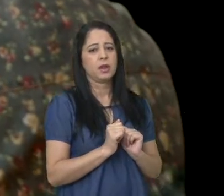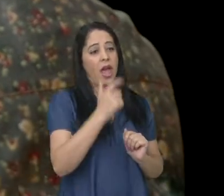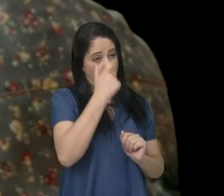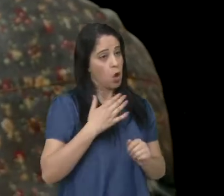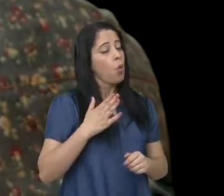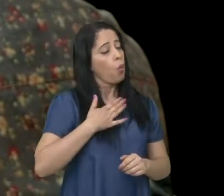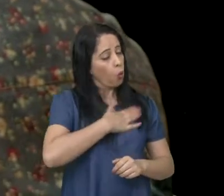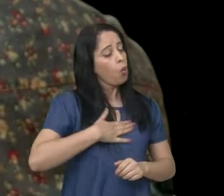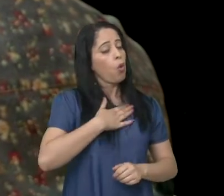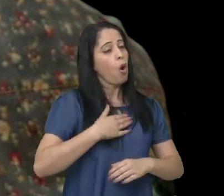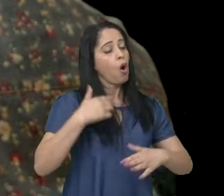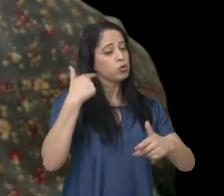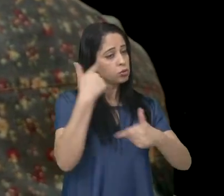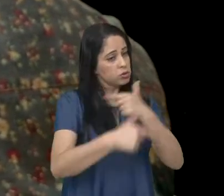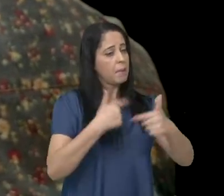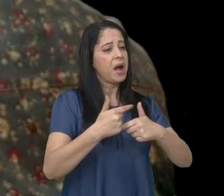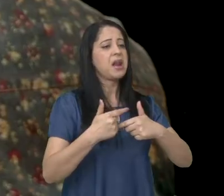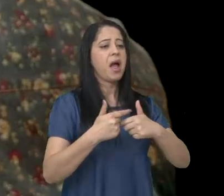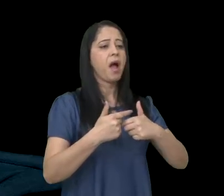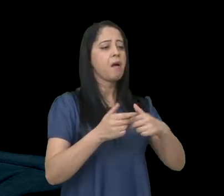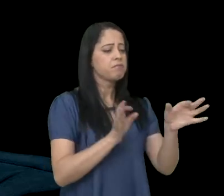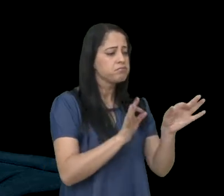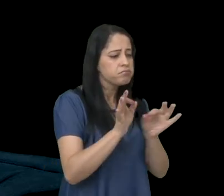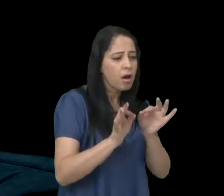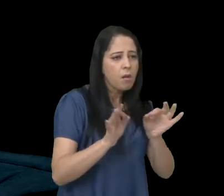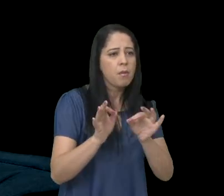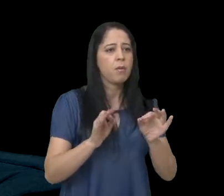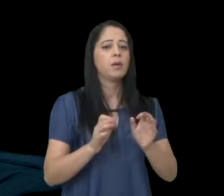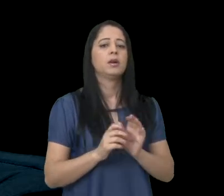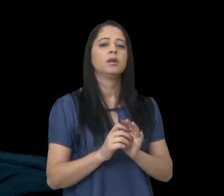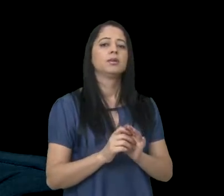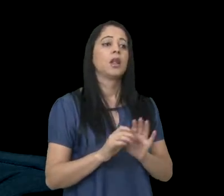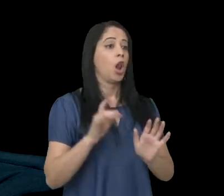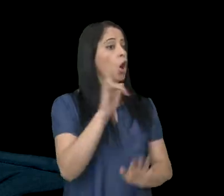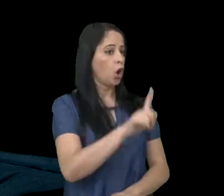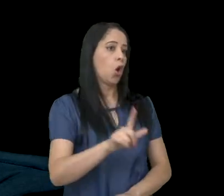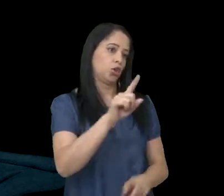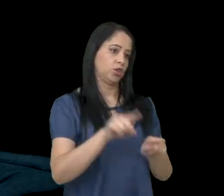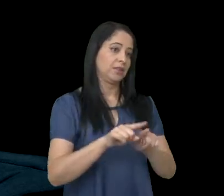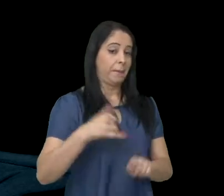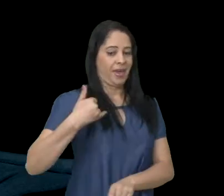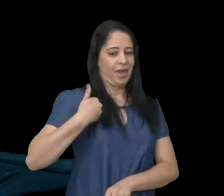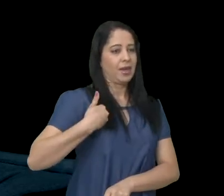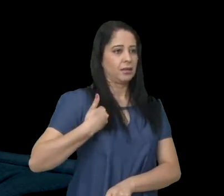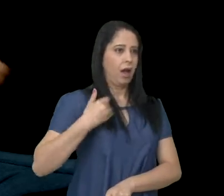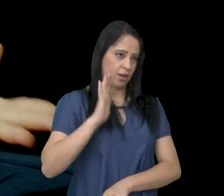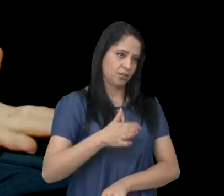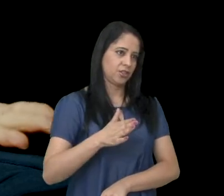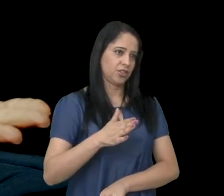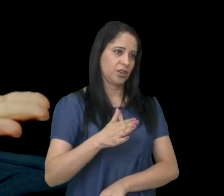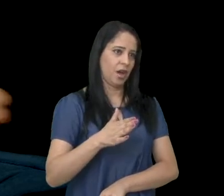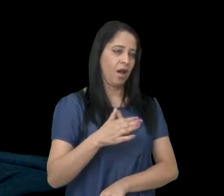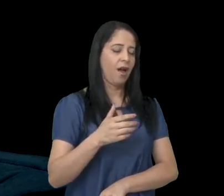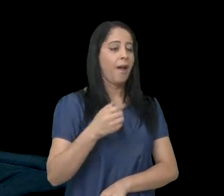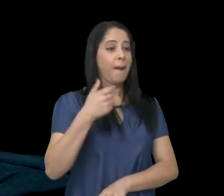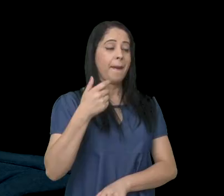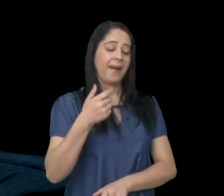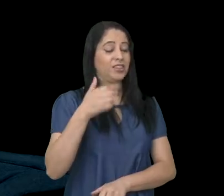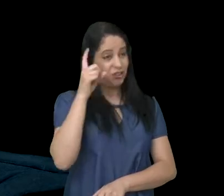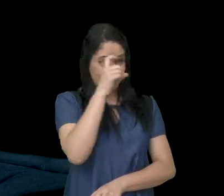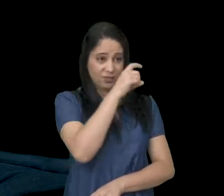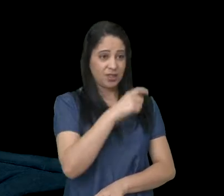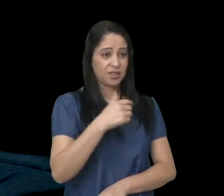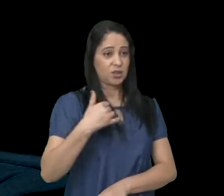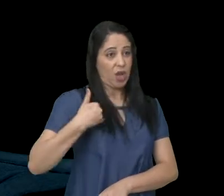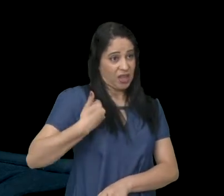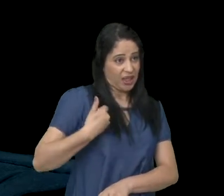do que eu faço e acho que, claro, com a idade eu tenho mais limitações, né? Porque hoje eu já estou com 62 anos,